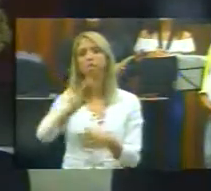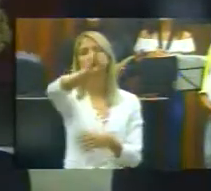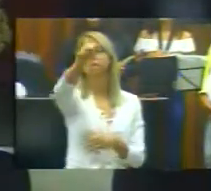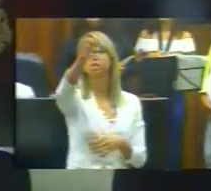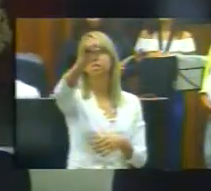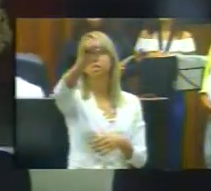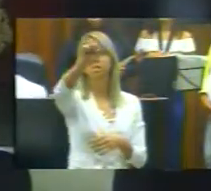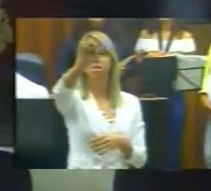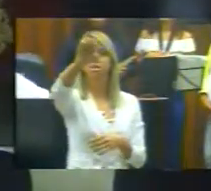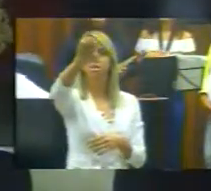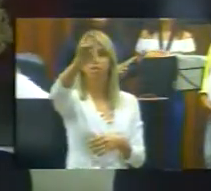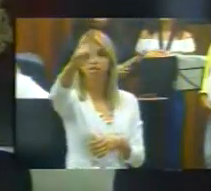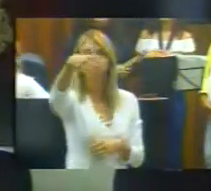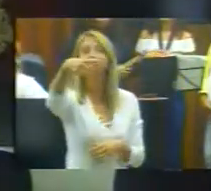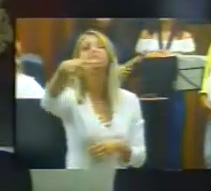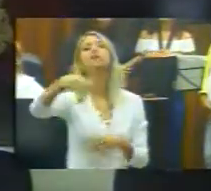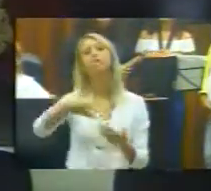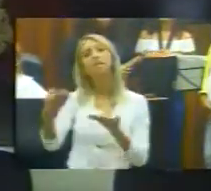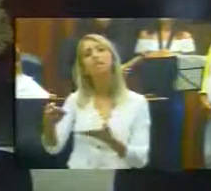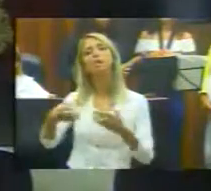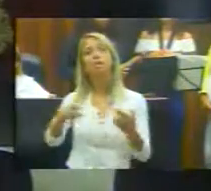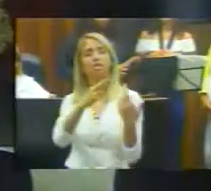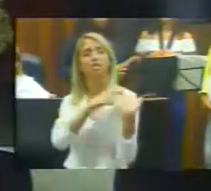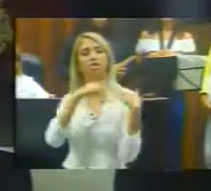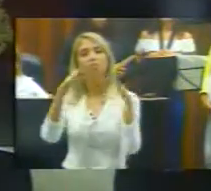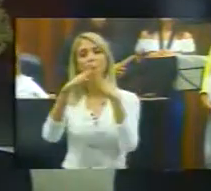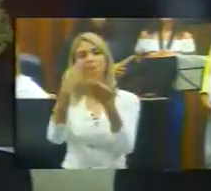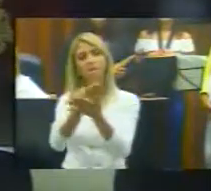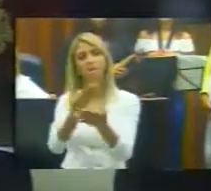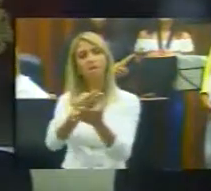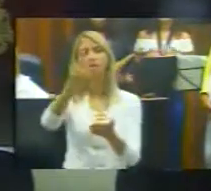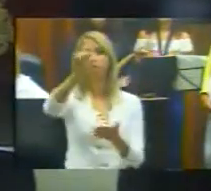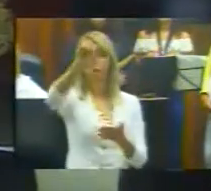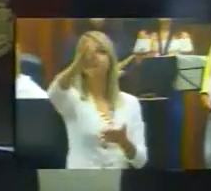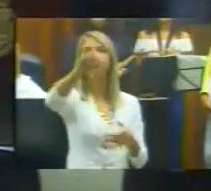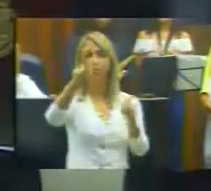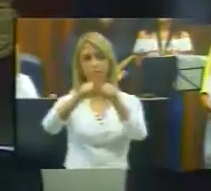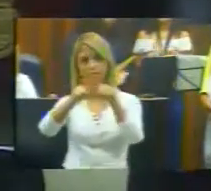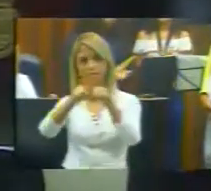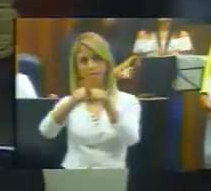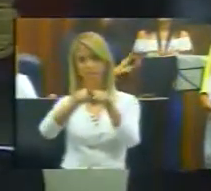Ricardo Melo Araújo Costa, do Colégio Municipal Rui Barbosa.